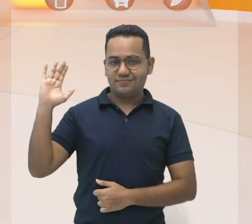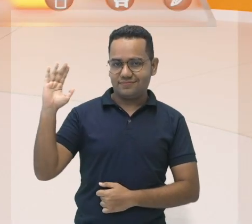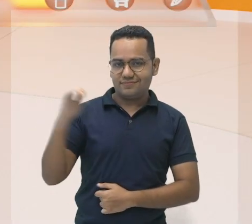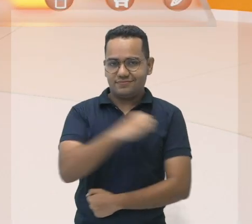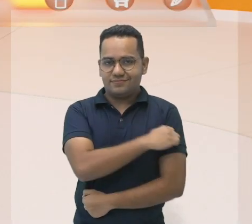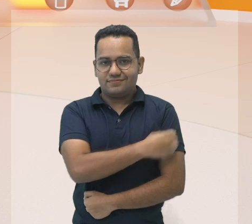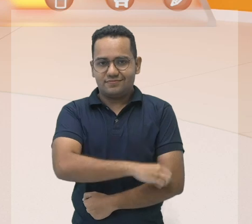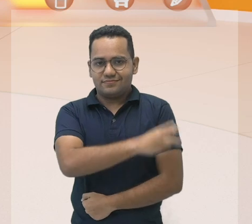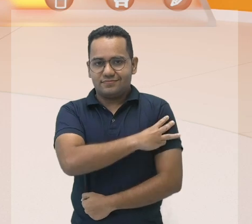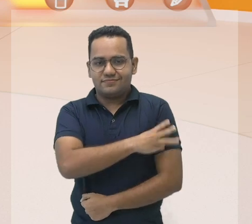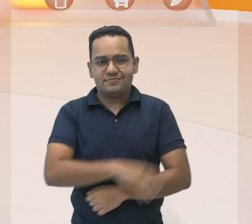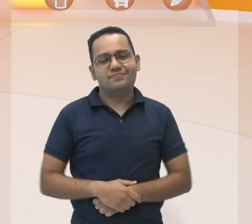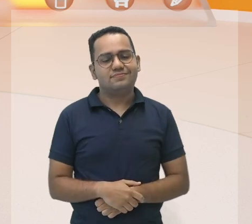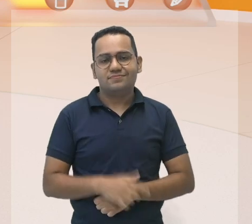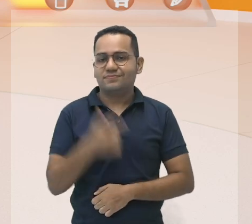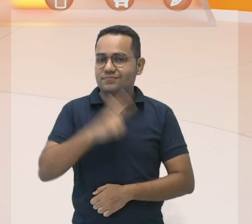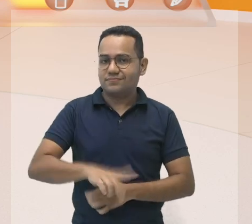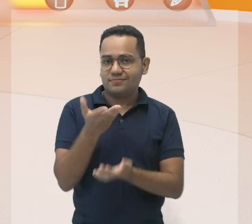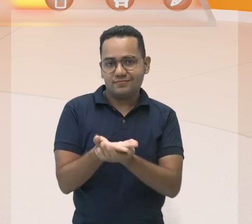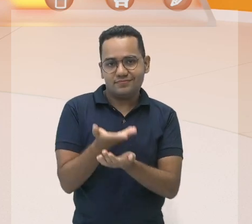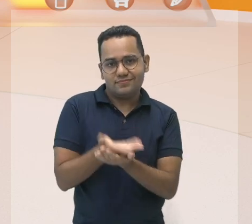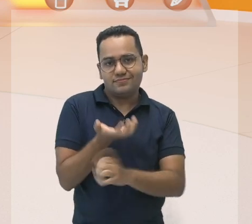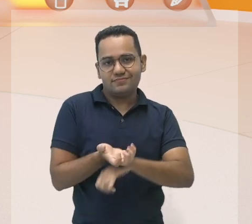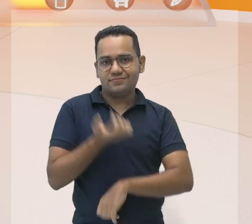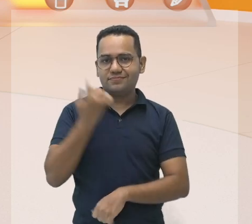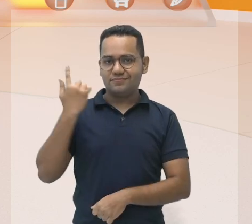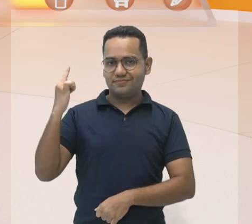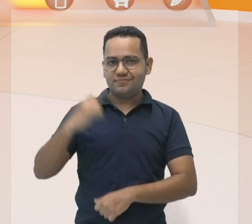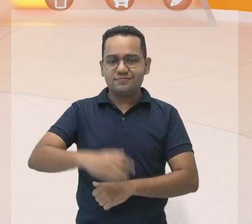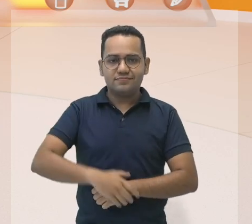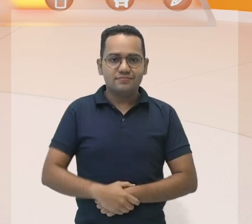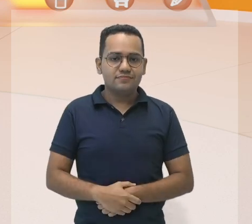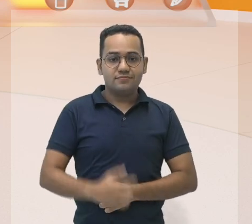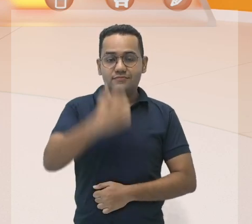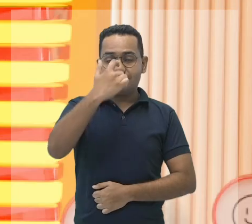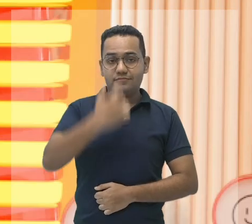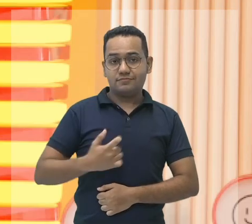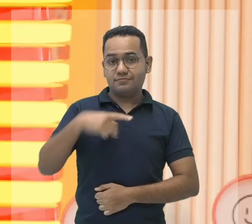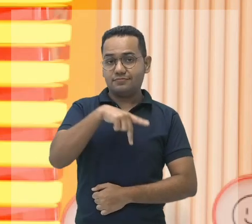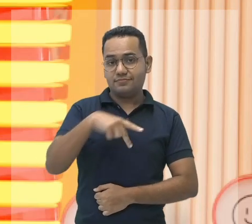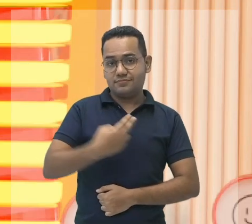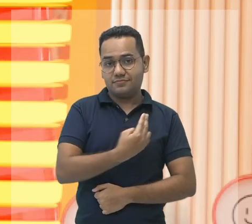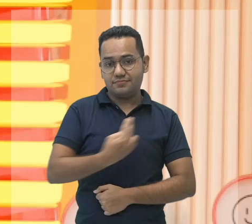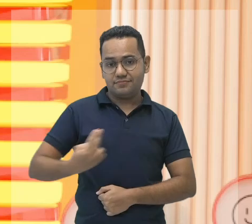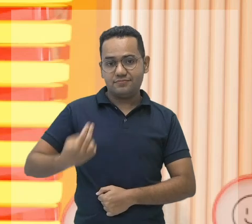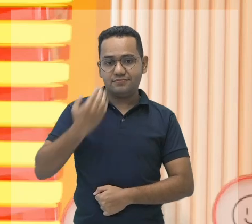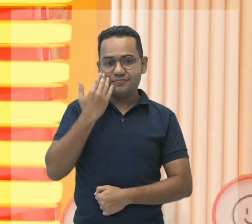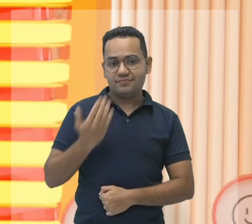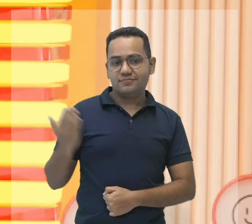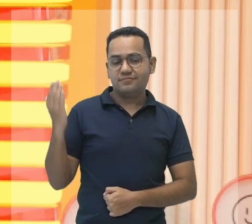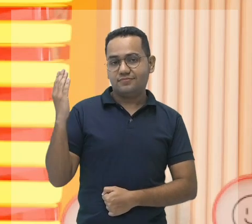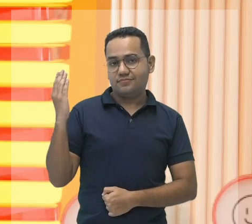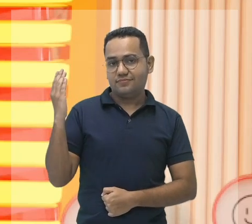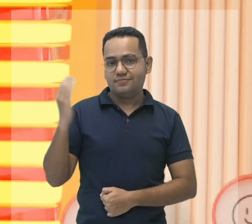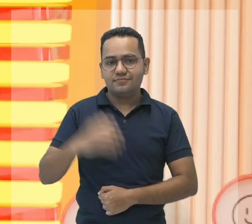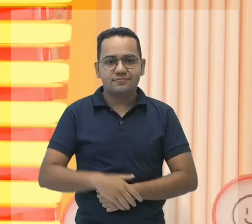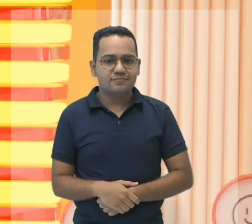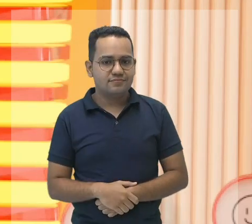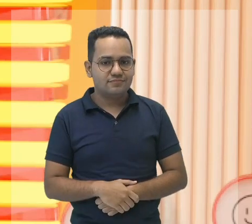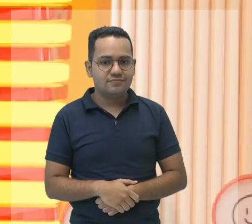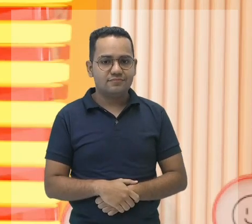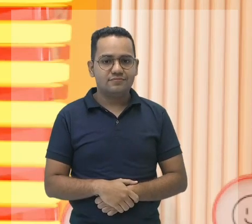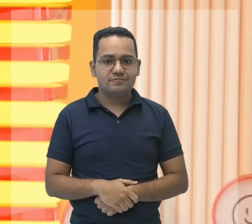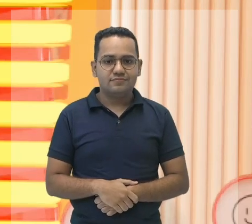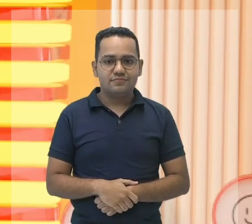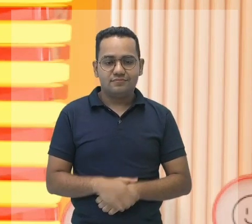Olá, alunos da terceira série do ensino médio. Estamos de volta para mais uma aula de Geografia. Eu sou o professor Ilbson do Nascimento, do componente de